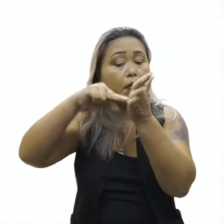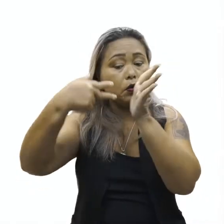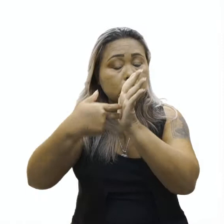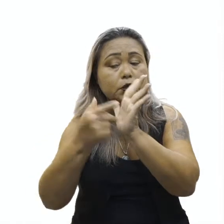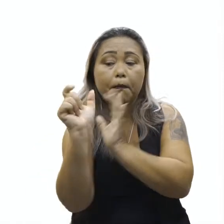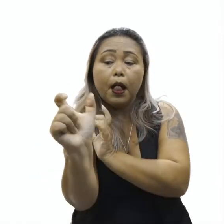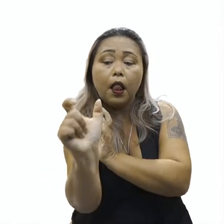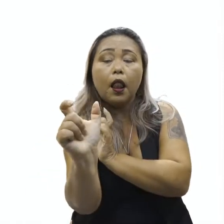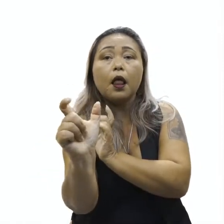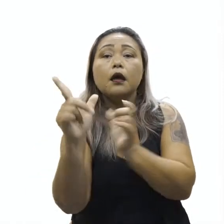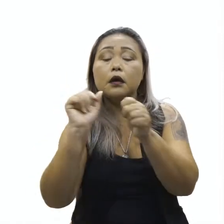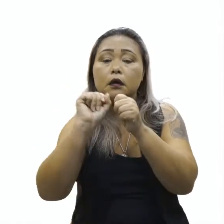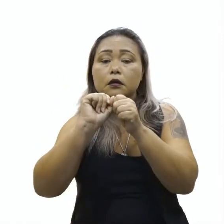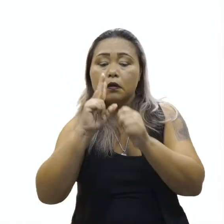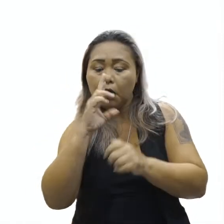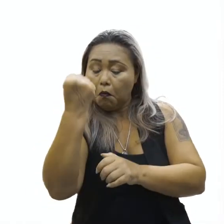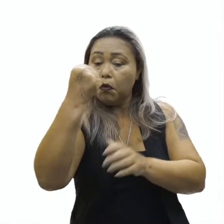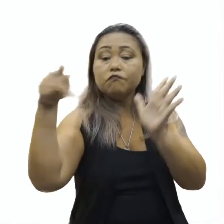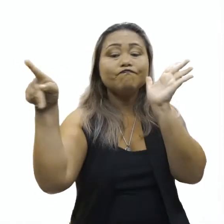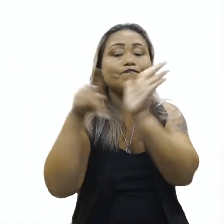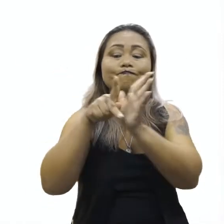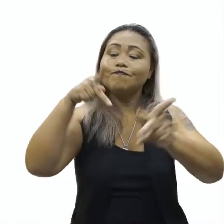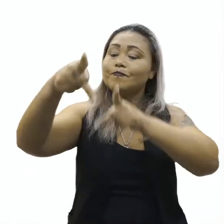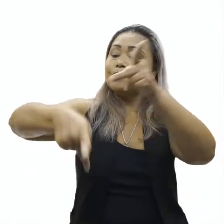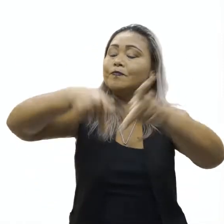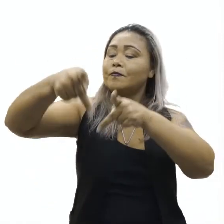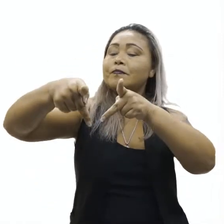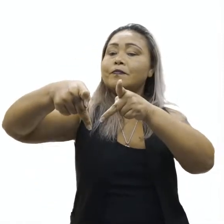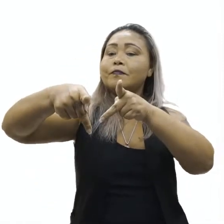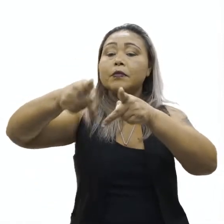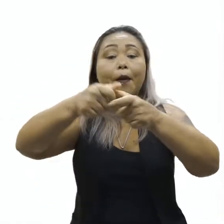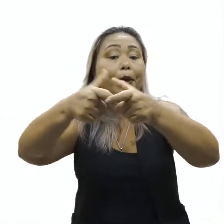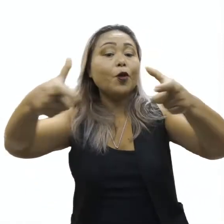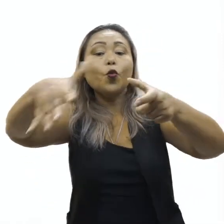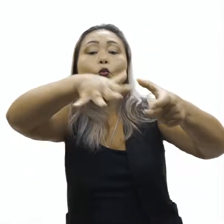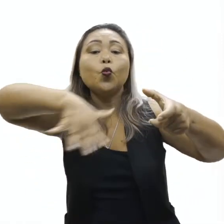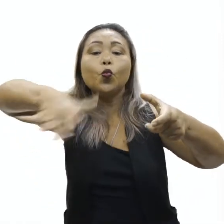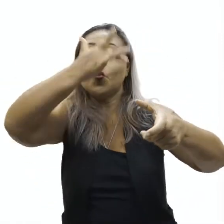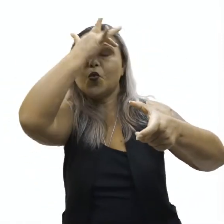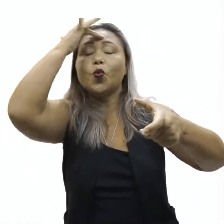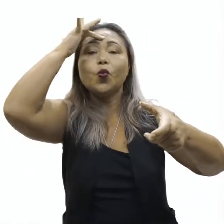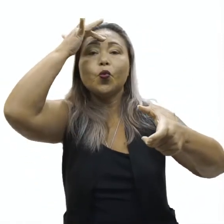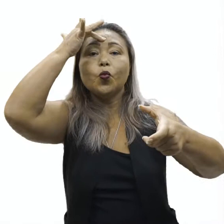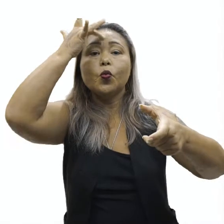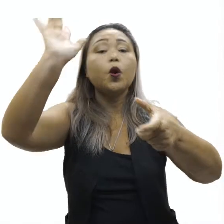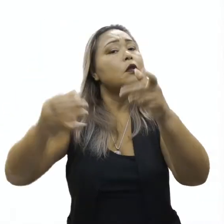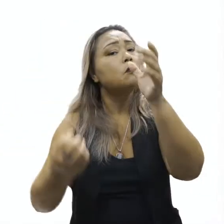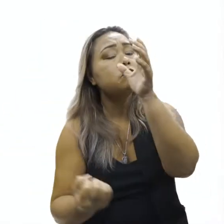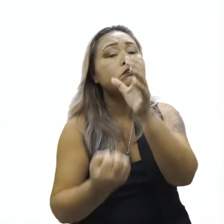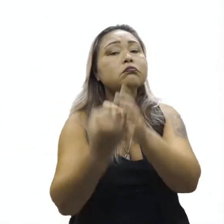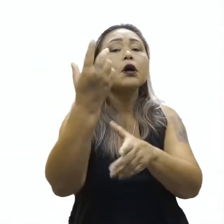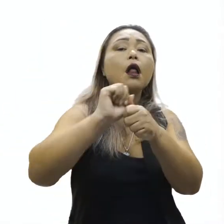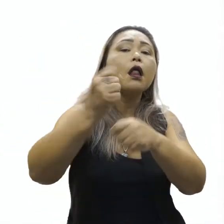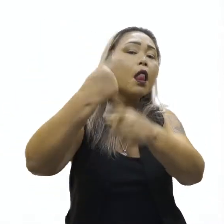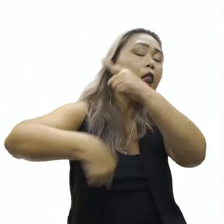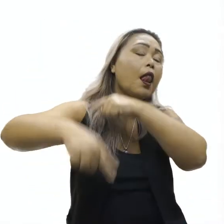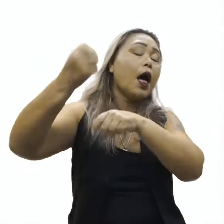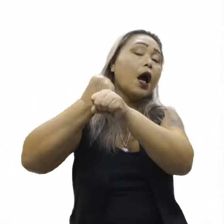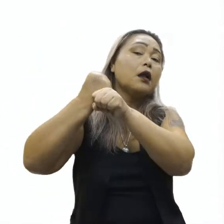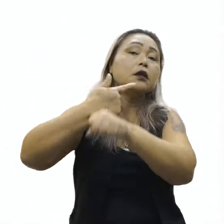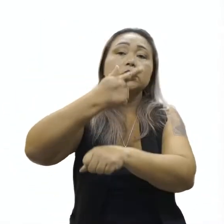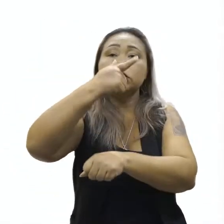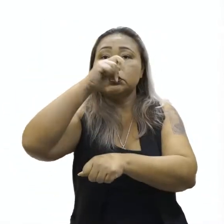o poder do povo, o poder da maioria, né? E ela surgiu na antiga Grécia